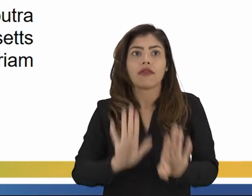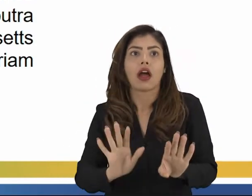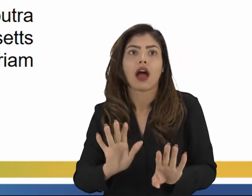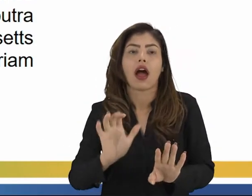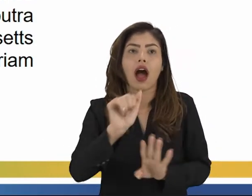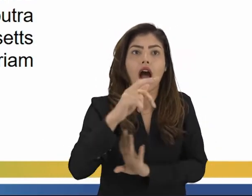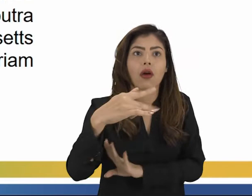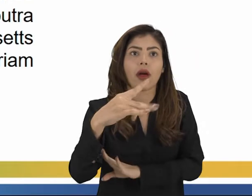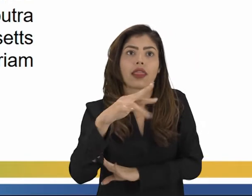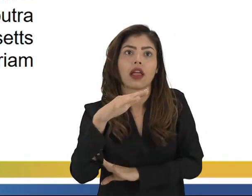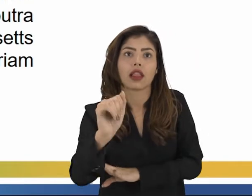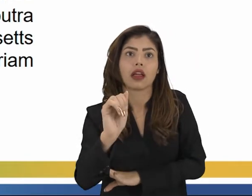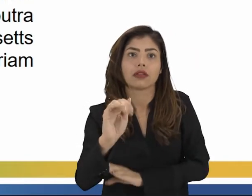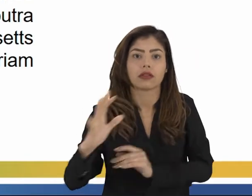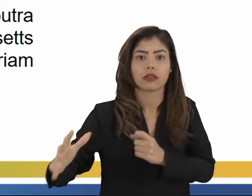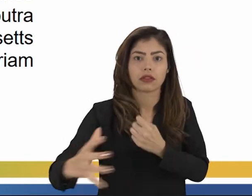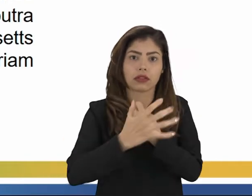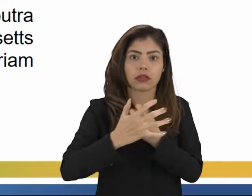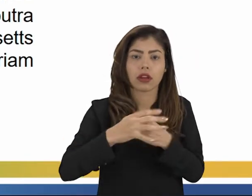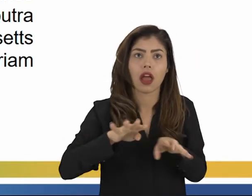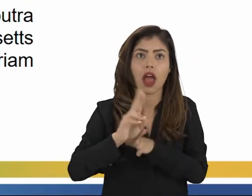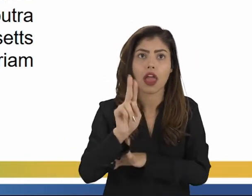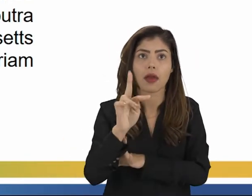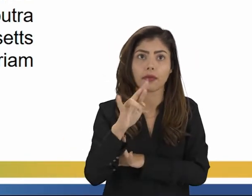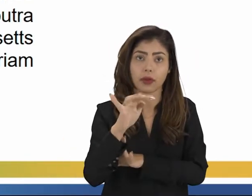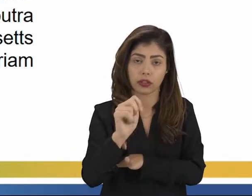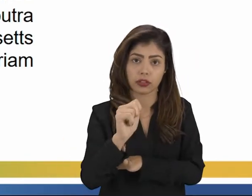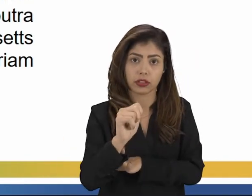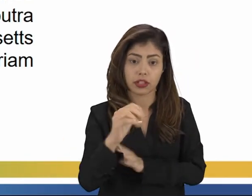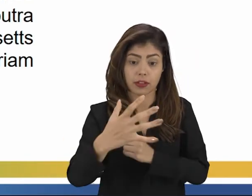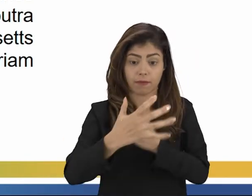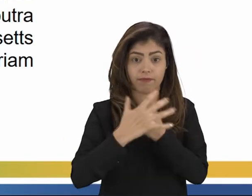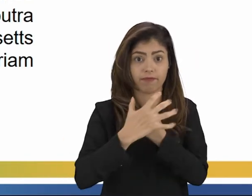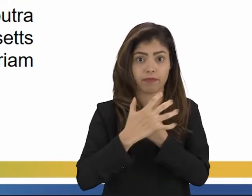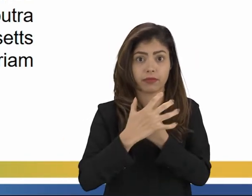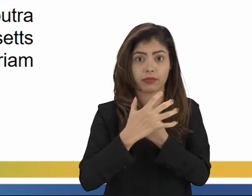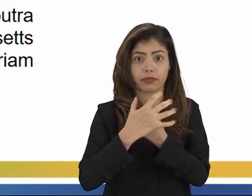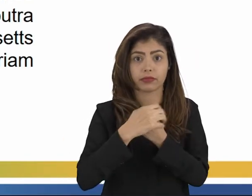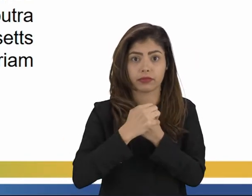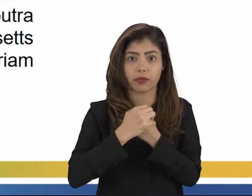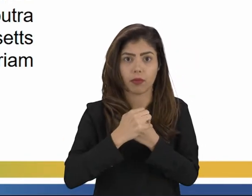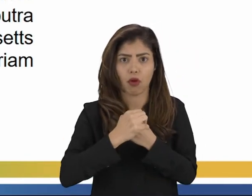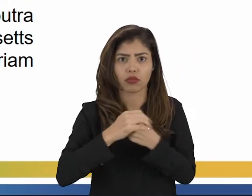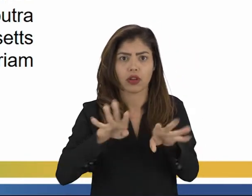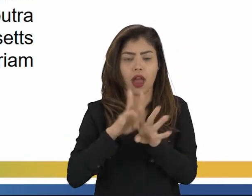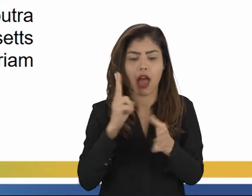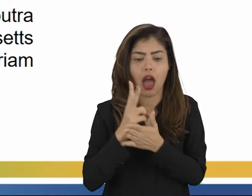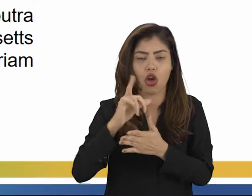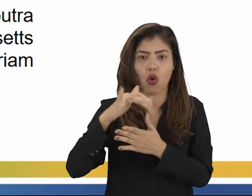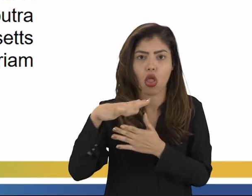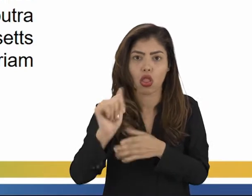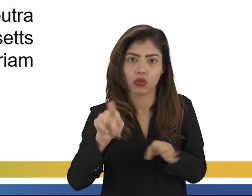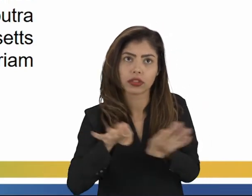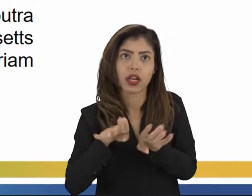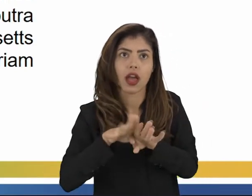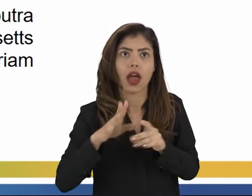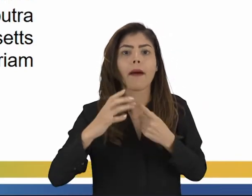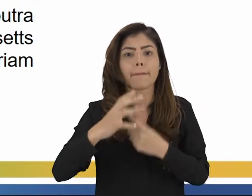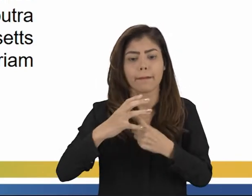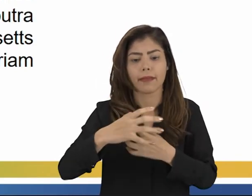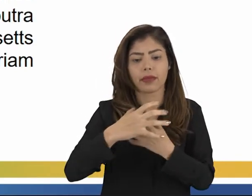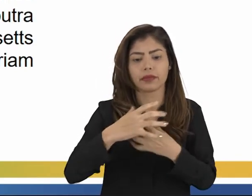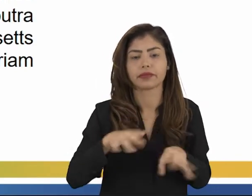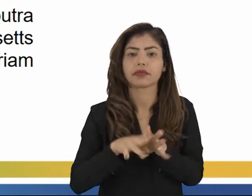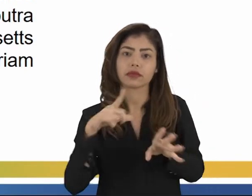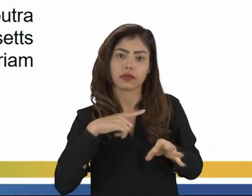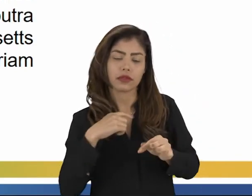ficariam aquarteladas em Boston. Foi o que eu falei lá. Ficariam mantidas pelas colônias, que isso já se tornava um